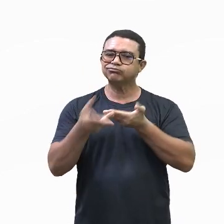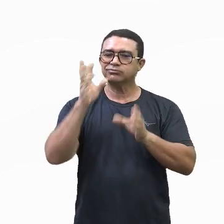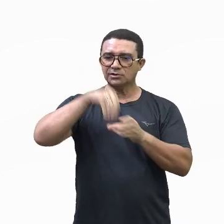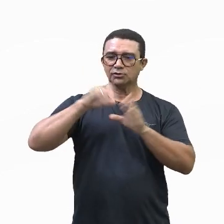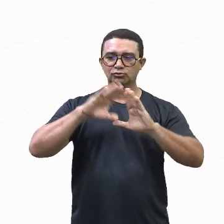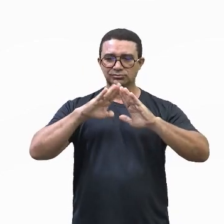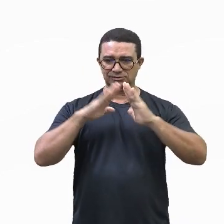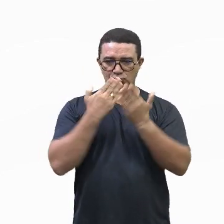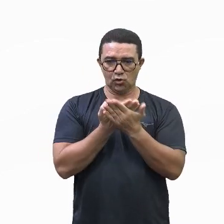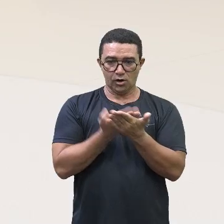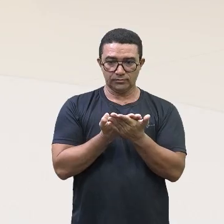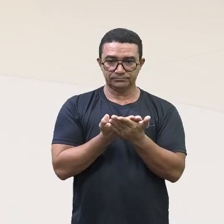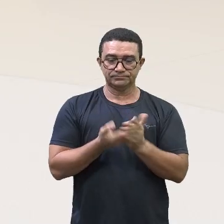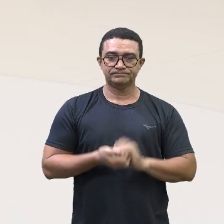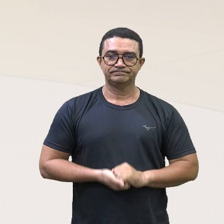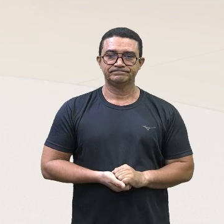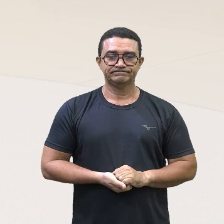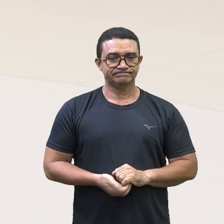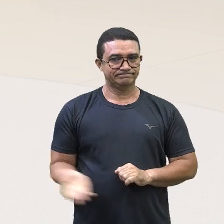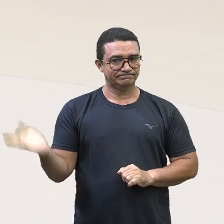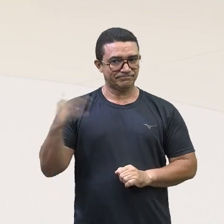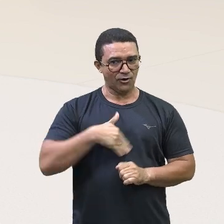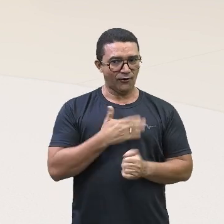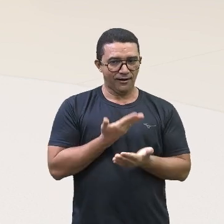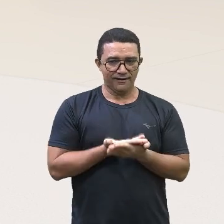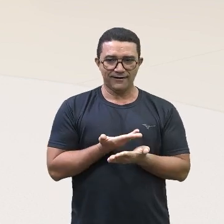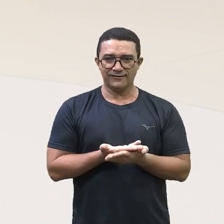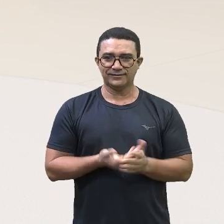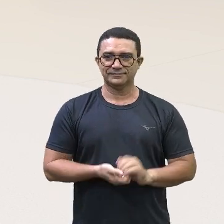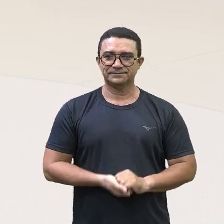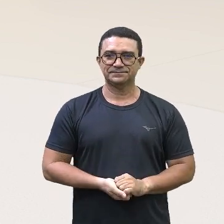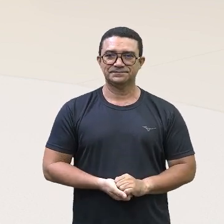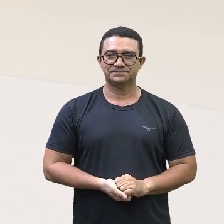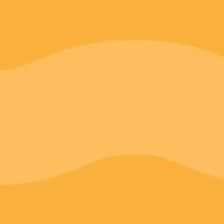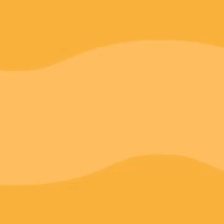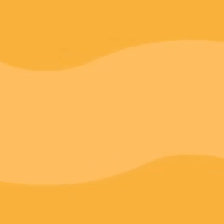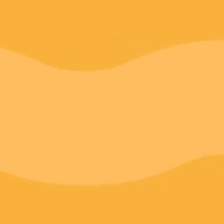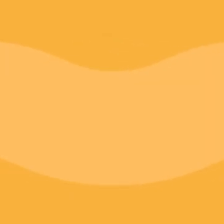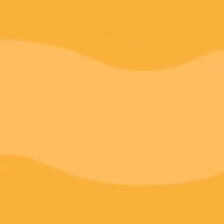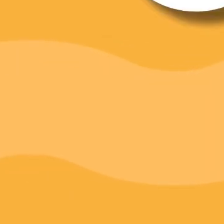escolar? Vamos então à nossa aula?